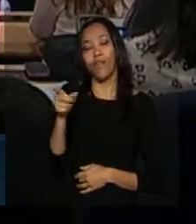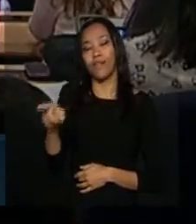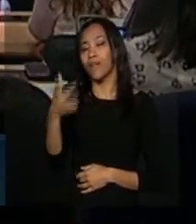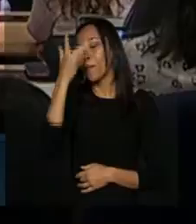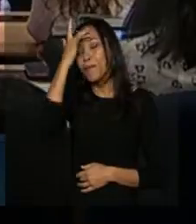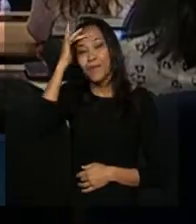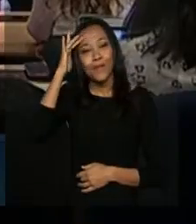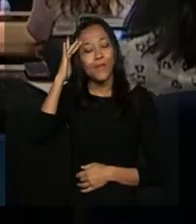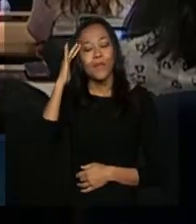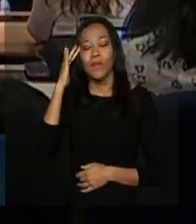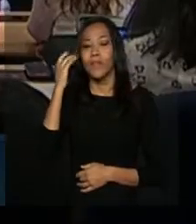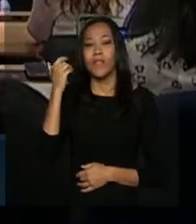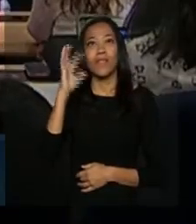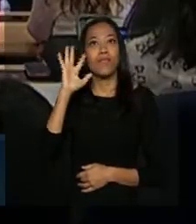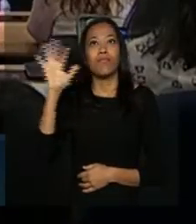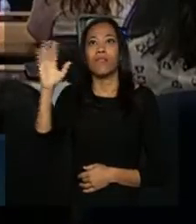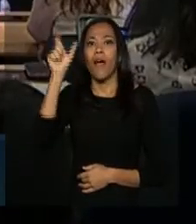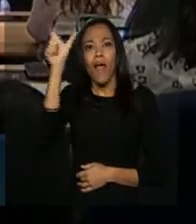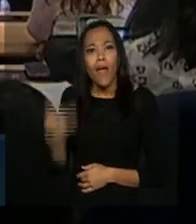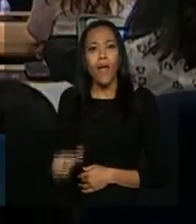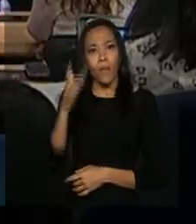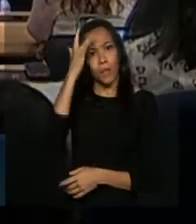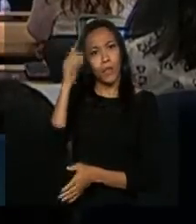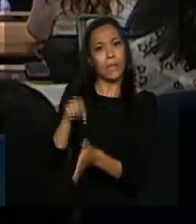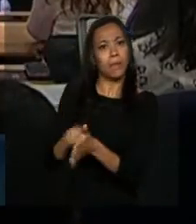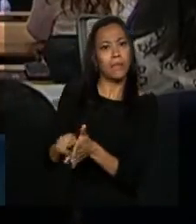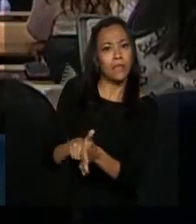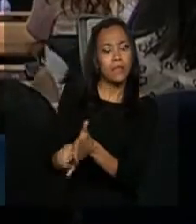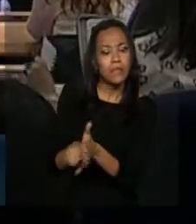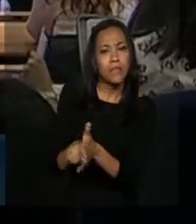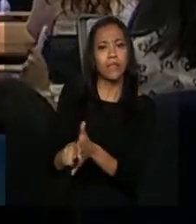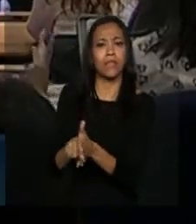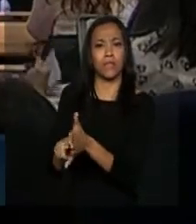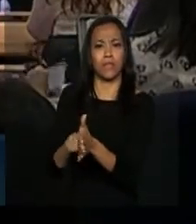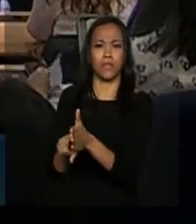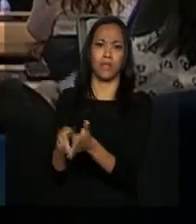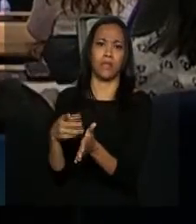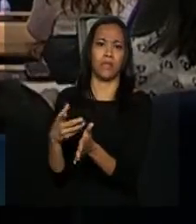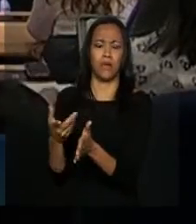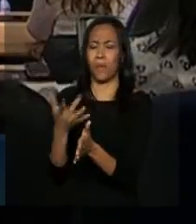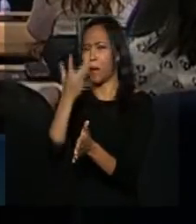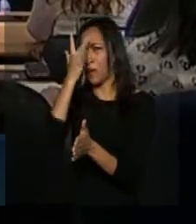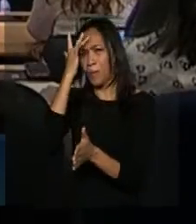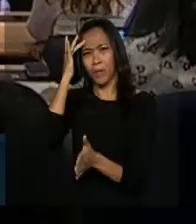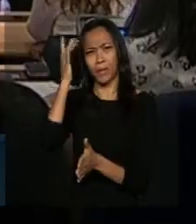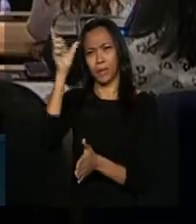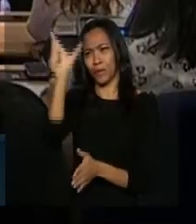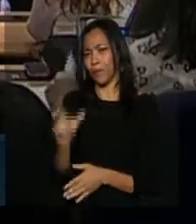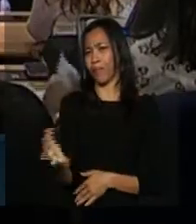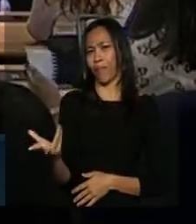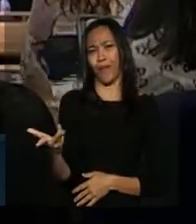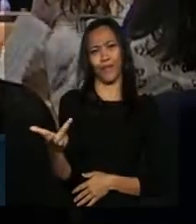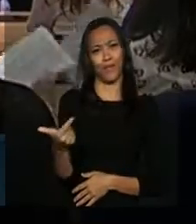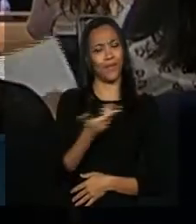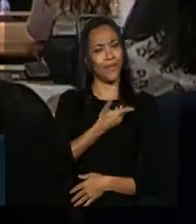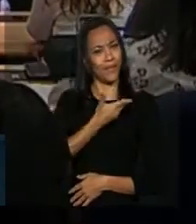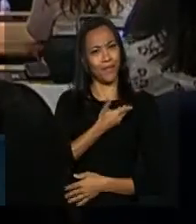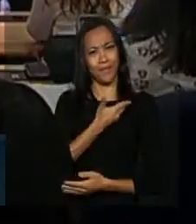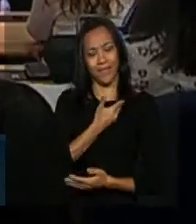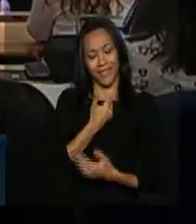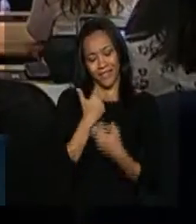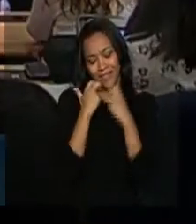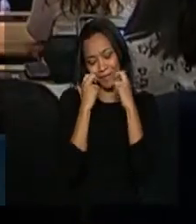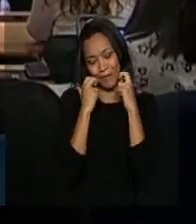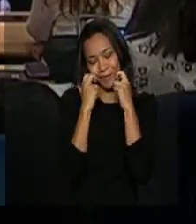porque, além de ser um cientista, além de ser essa pessoa maravilhosa que ele é, esse amigo, ele está todo sem graça